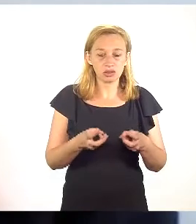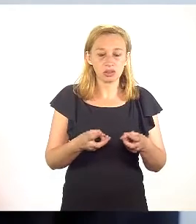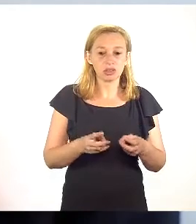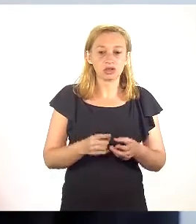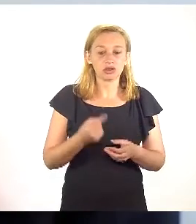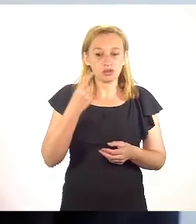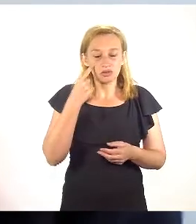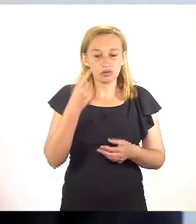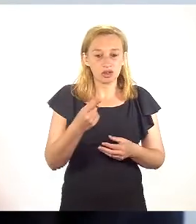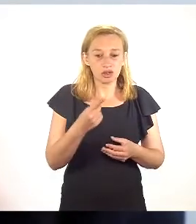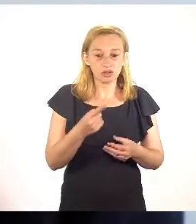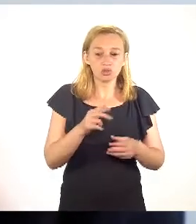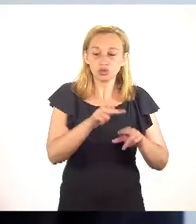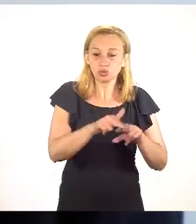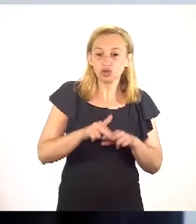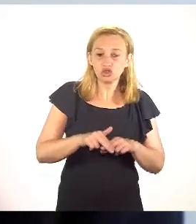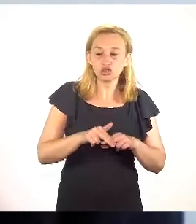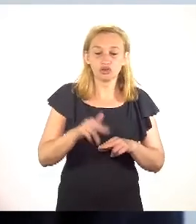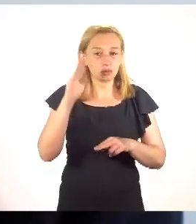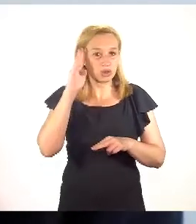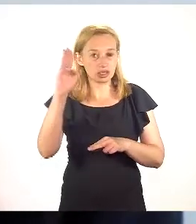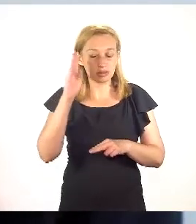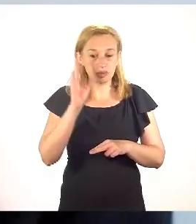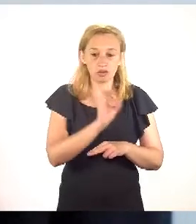as causas, as principais causas